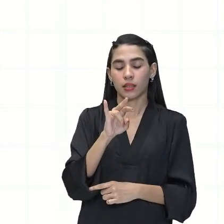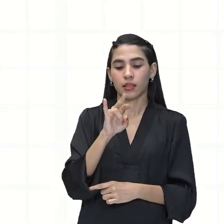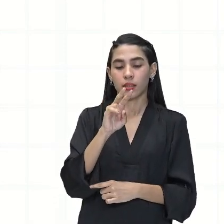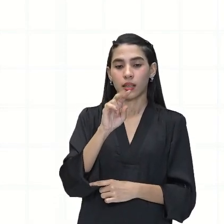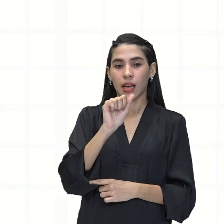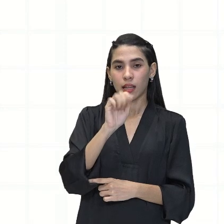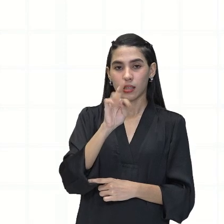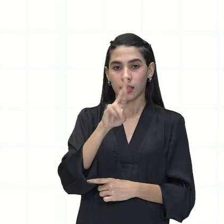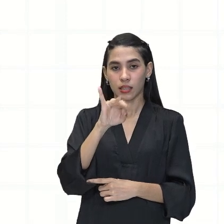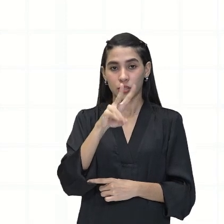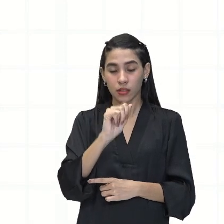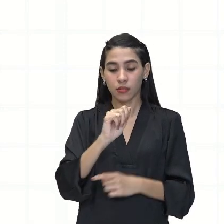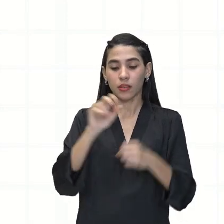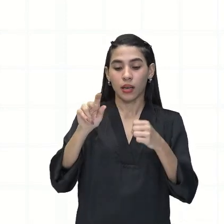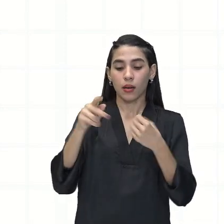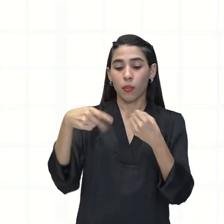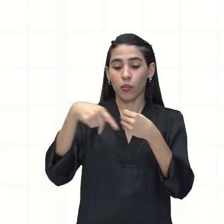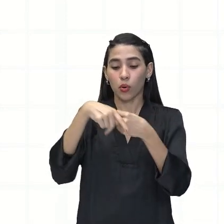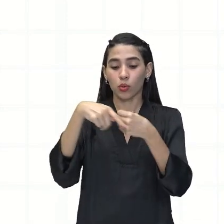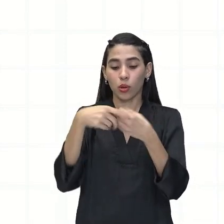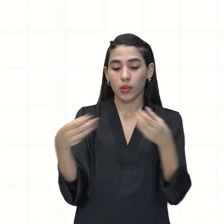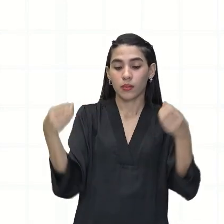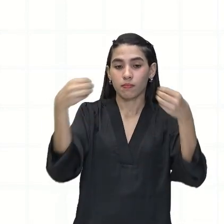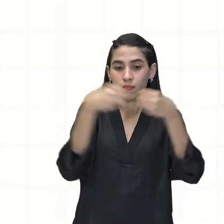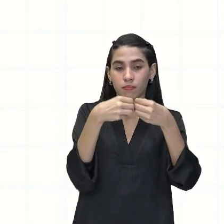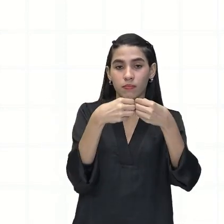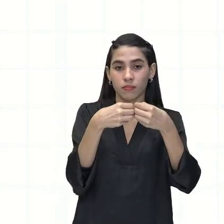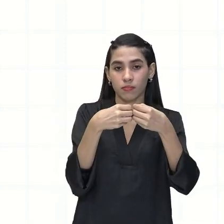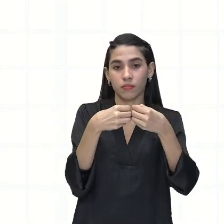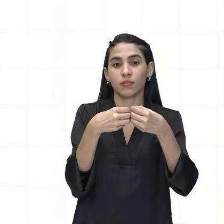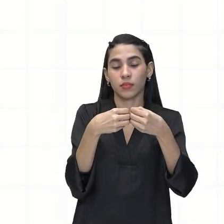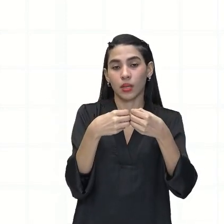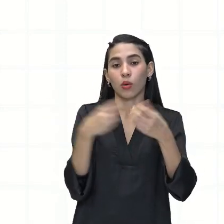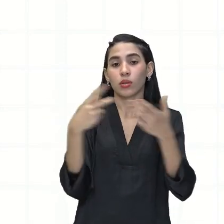o meu pronome, impossibilitando de